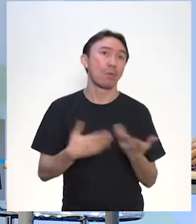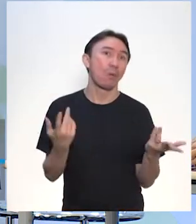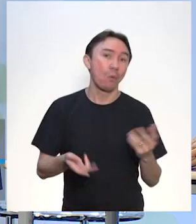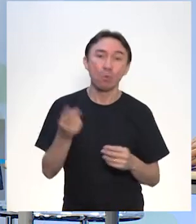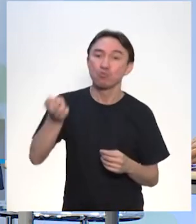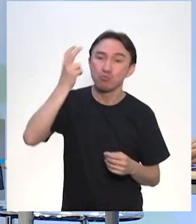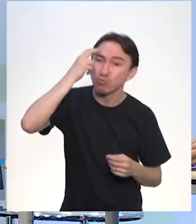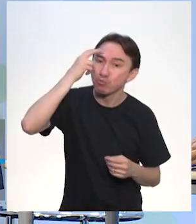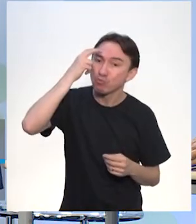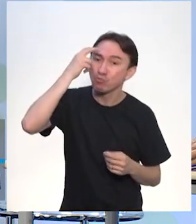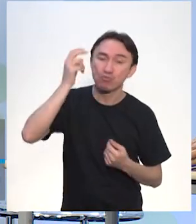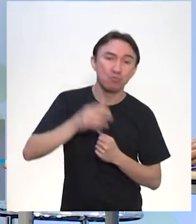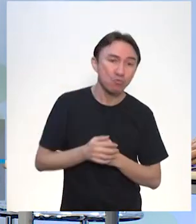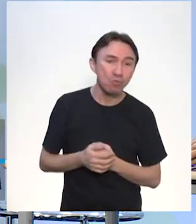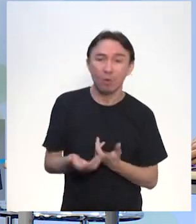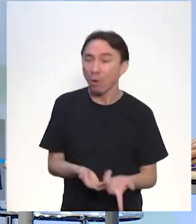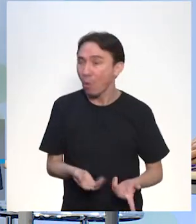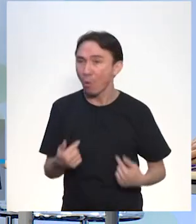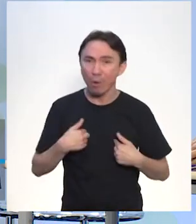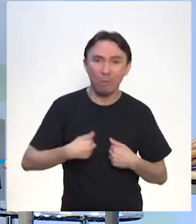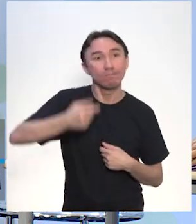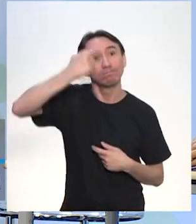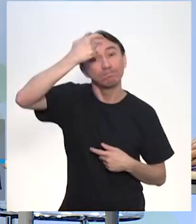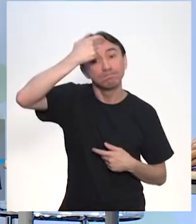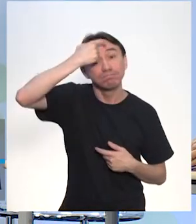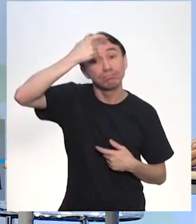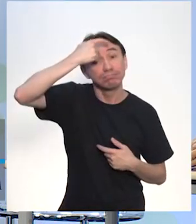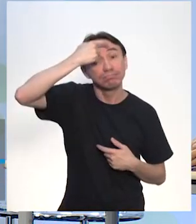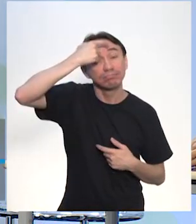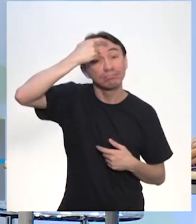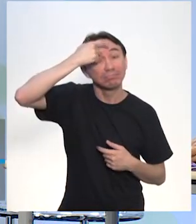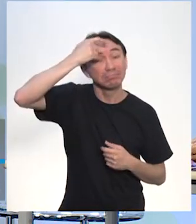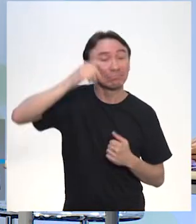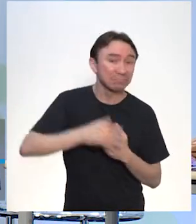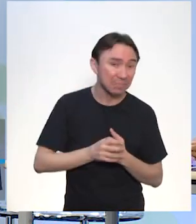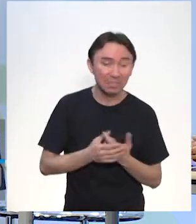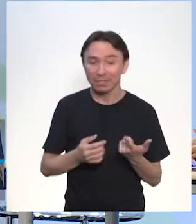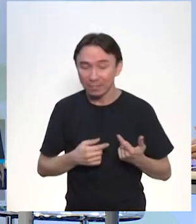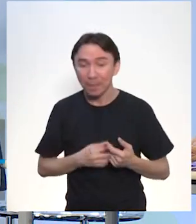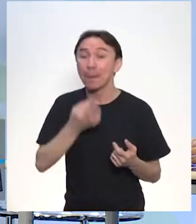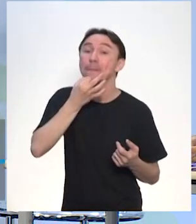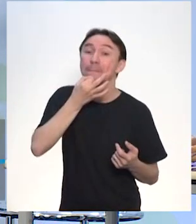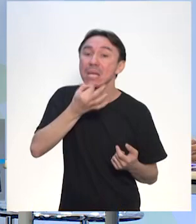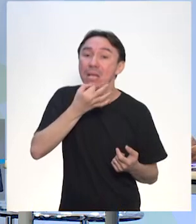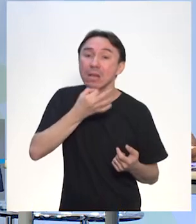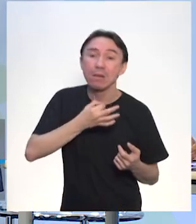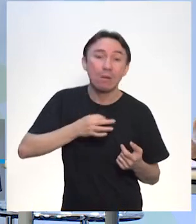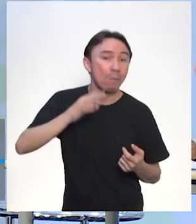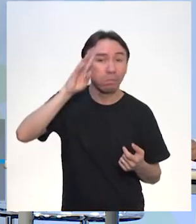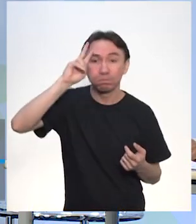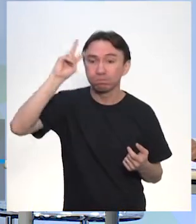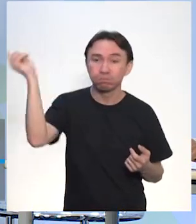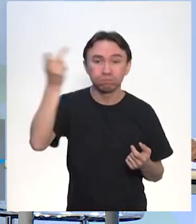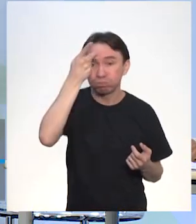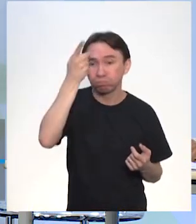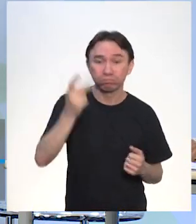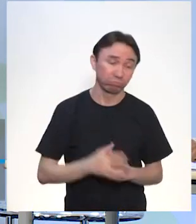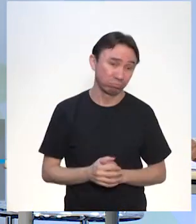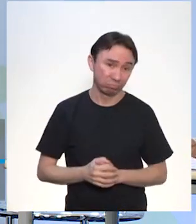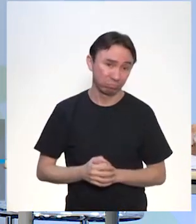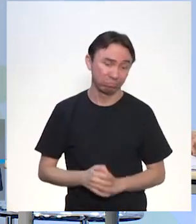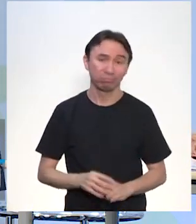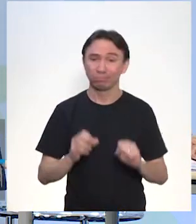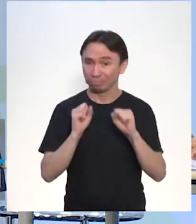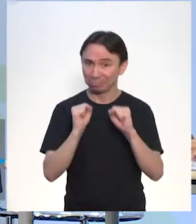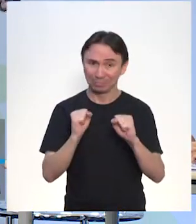ver o mundo, com o meu modo de enxergar, né, eu mudaria de opinião. Enfim, daria para a gente falar um monte de coisa sobre